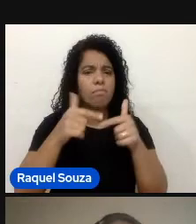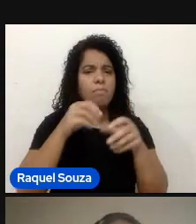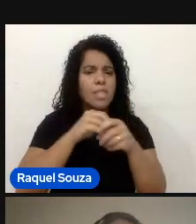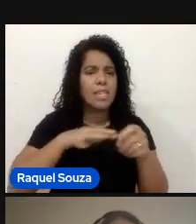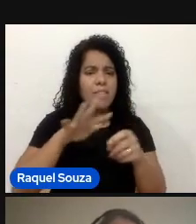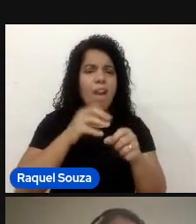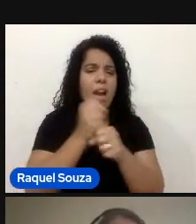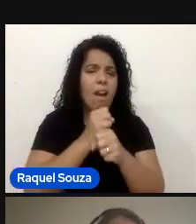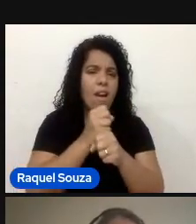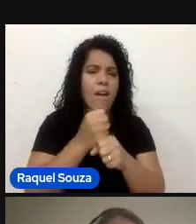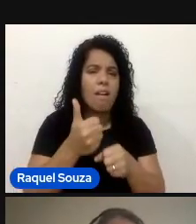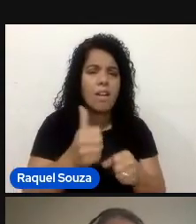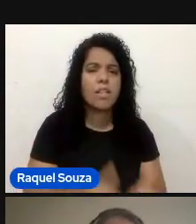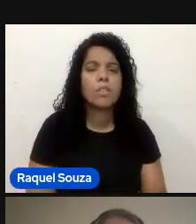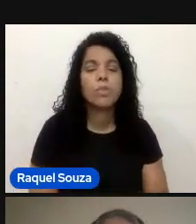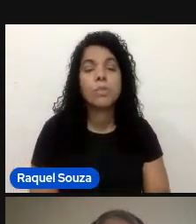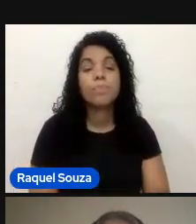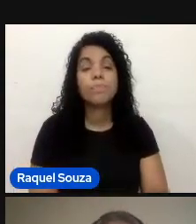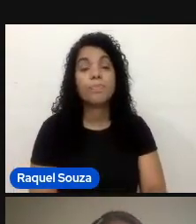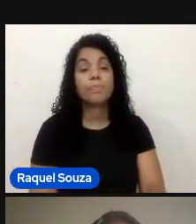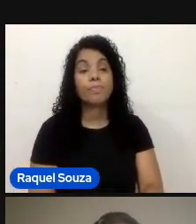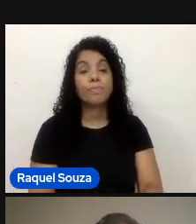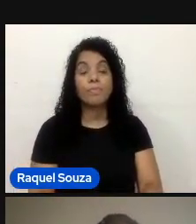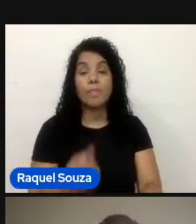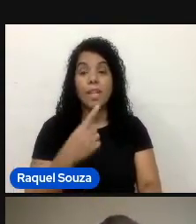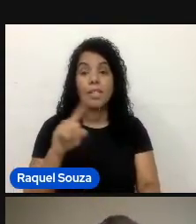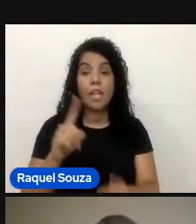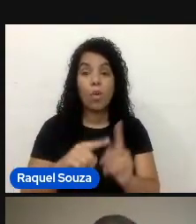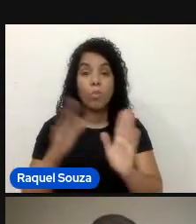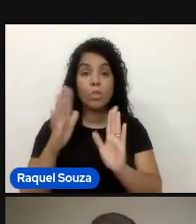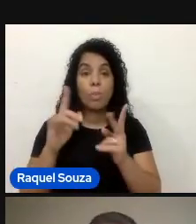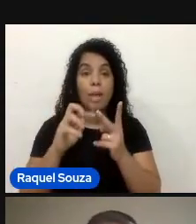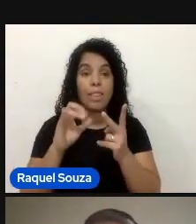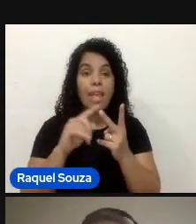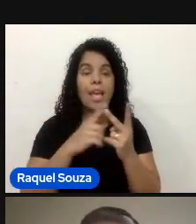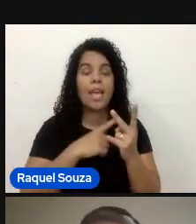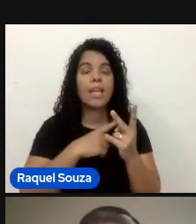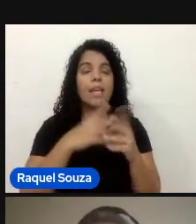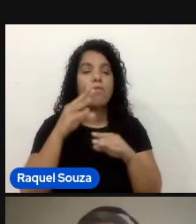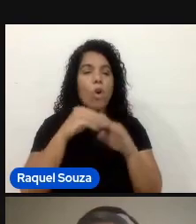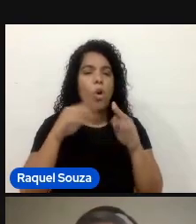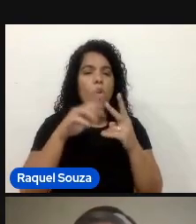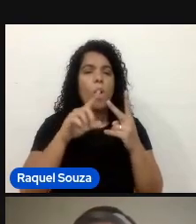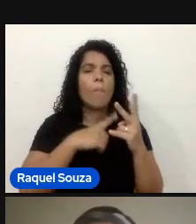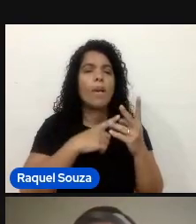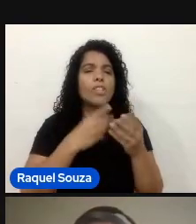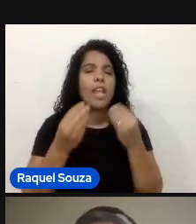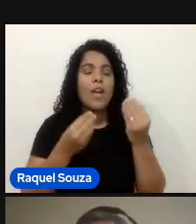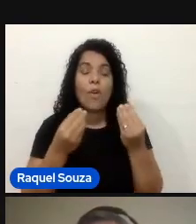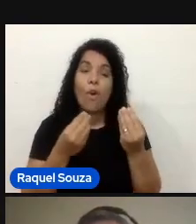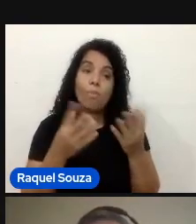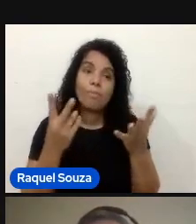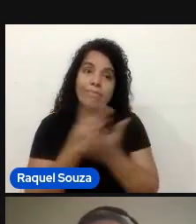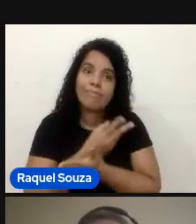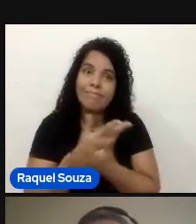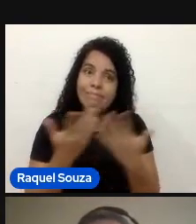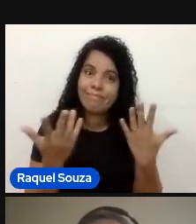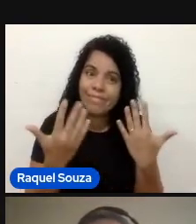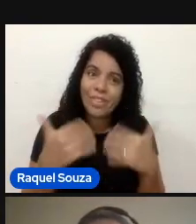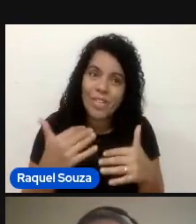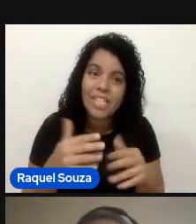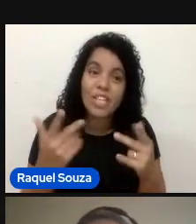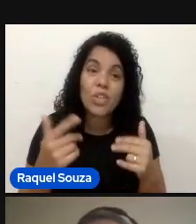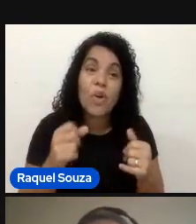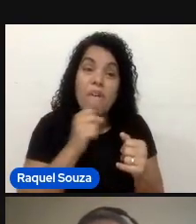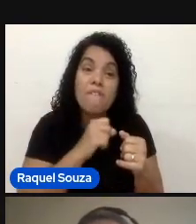anos, nessa última mais que uma década, e compartilhar um pouquinho as dores, né? Virando o velho ranzinza, sempre